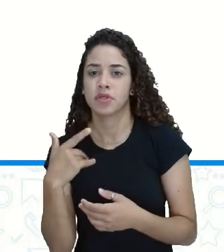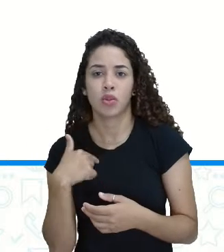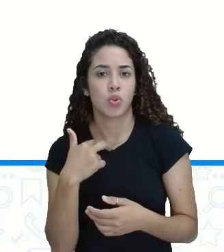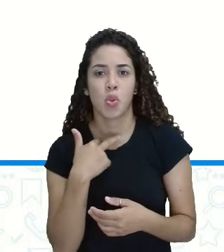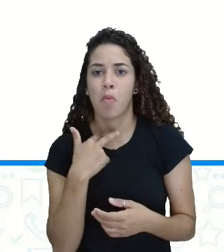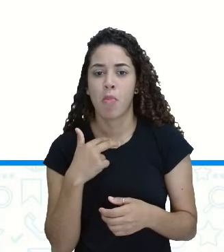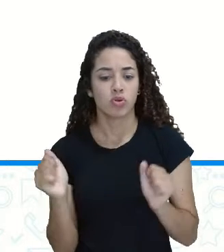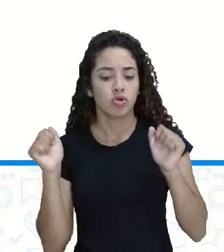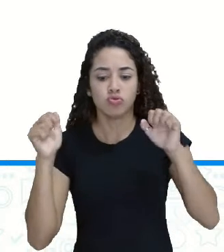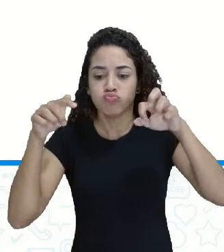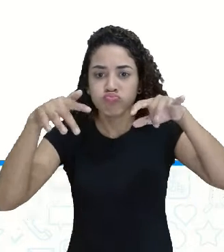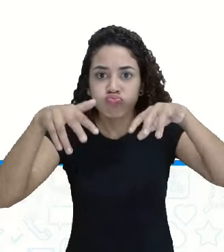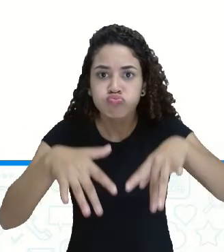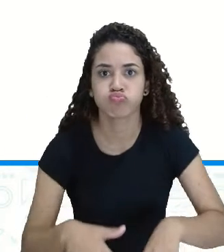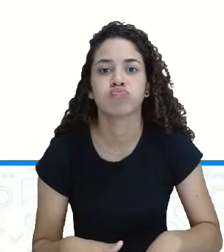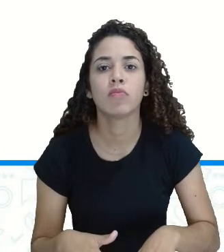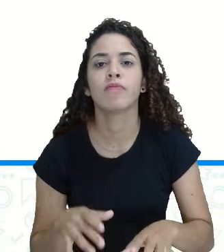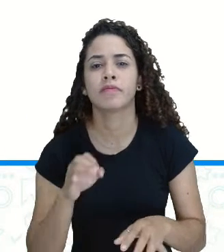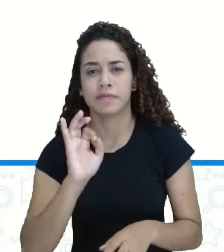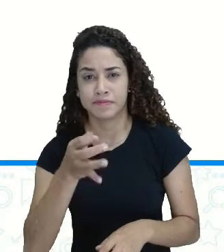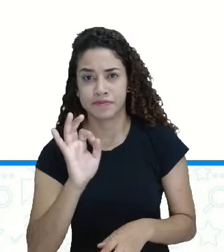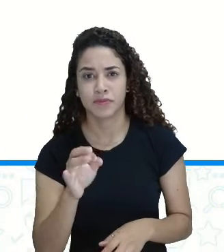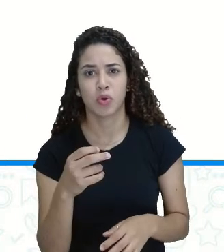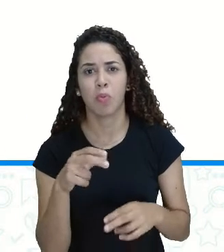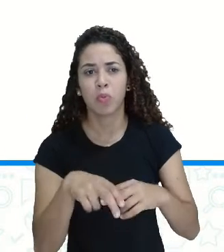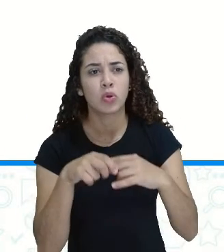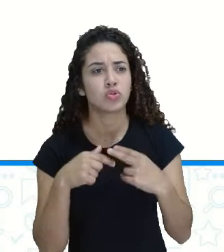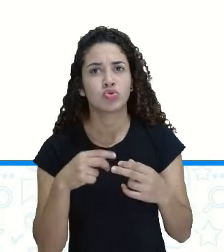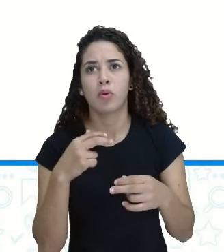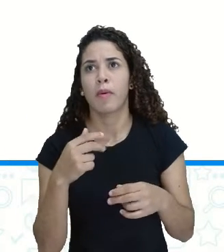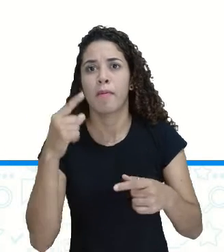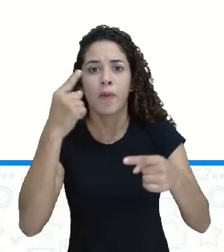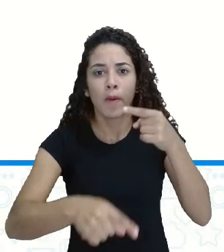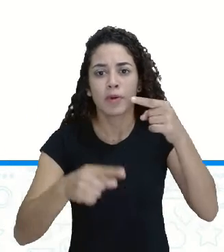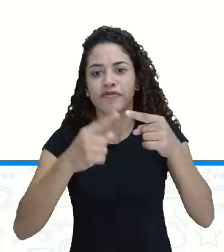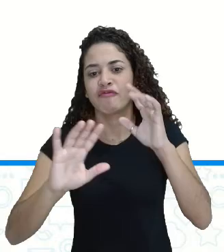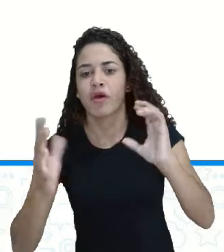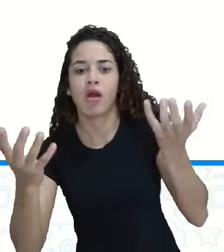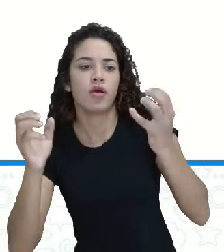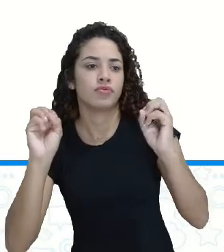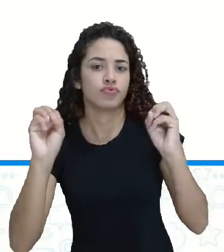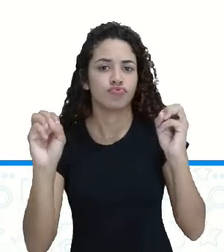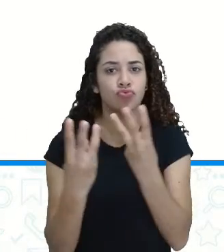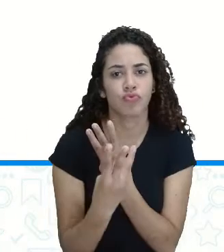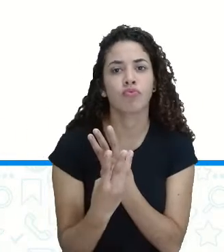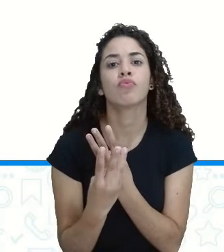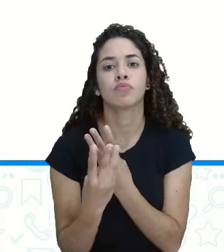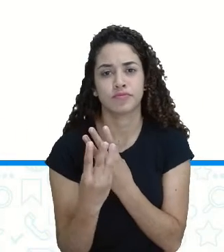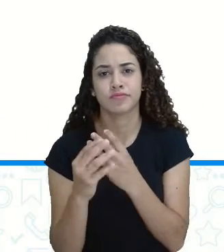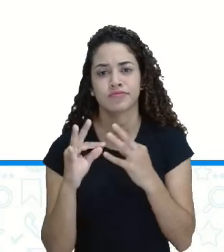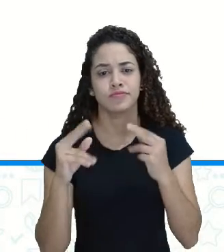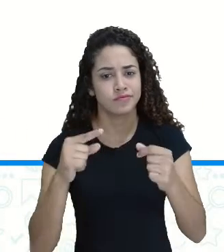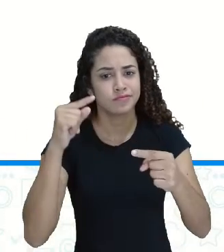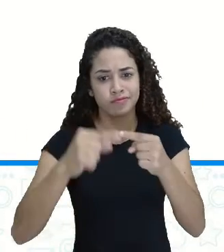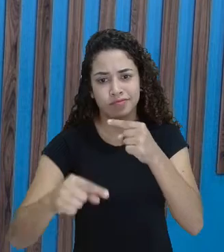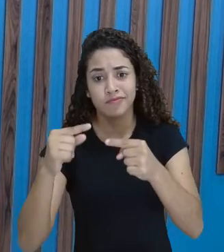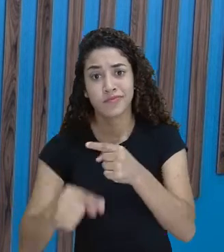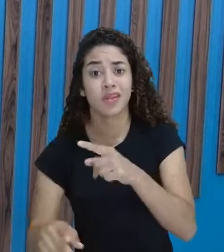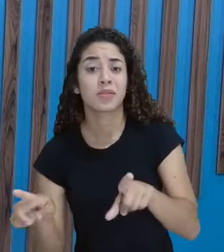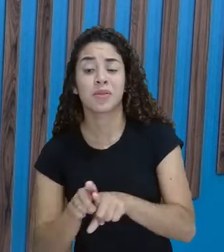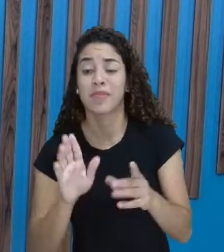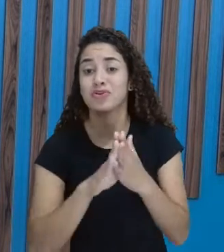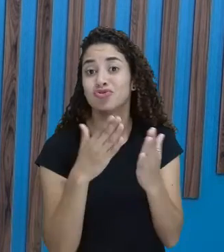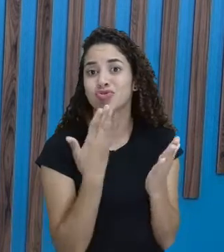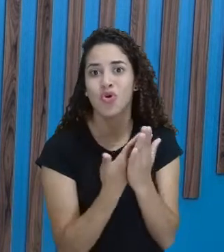Por isso que foi extinto um monte de coisas, de festas, né? De shows. E assim, a escola ficou